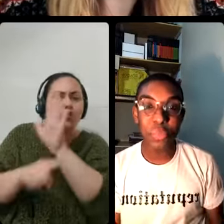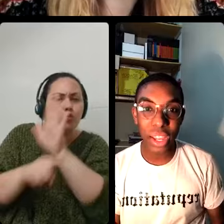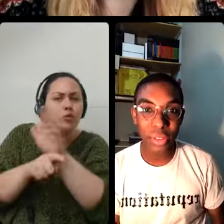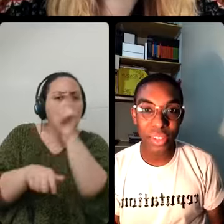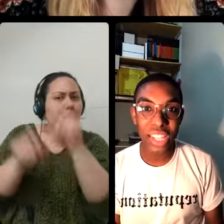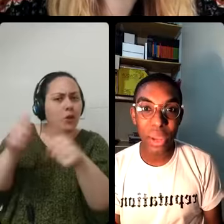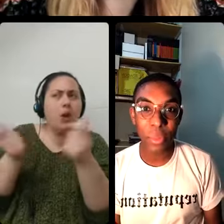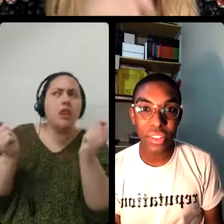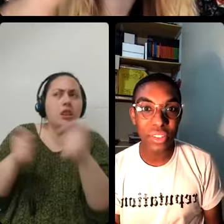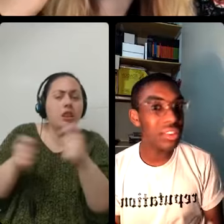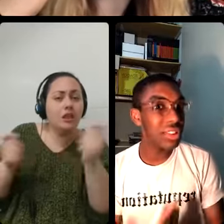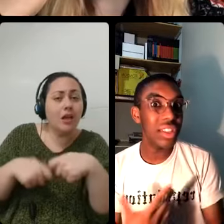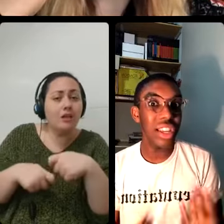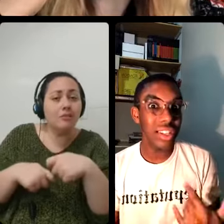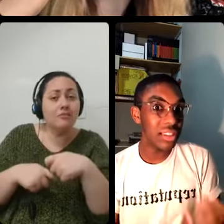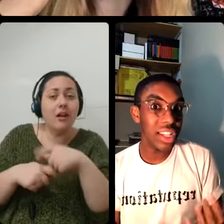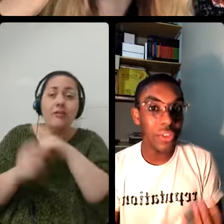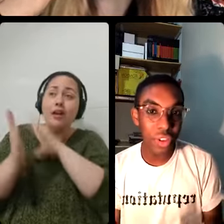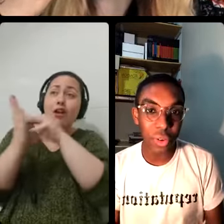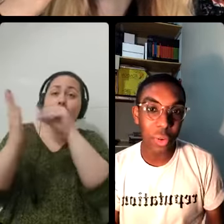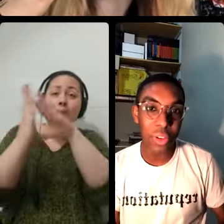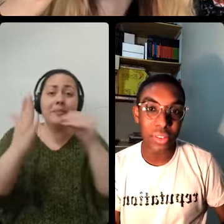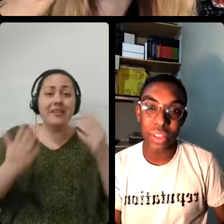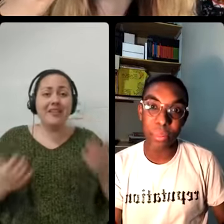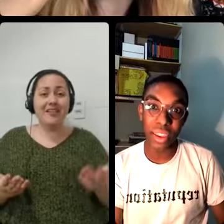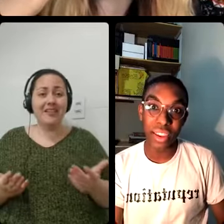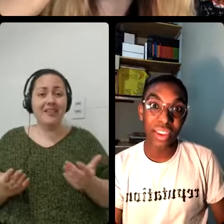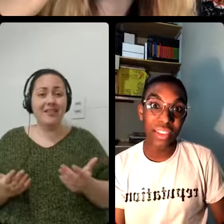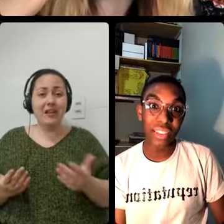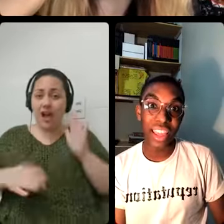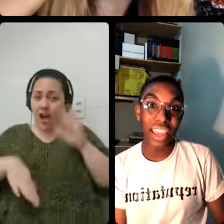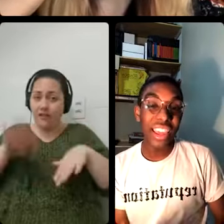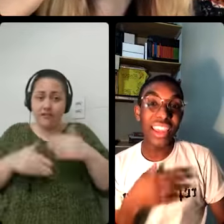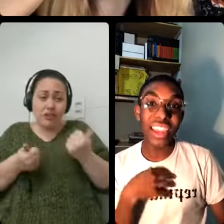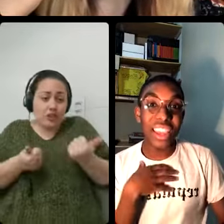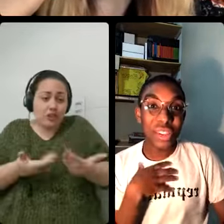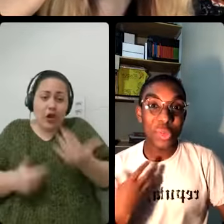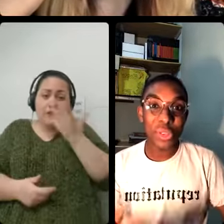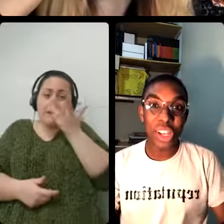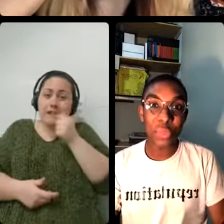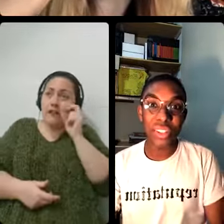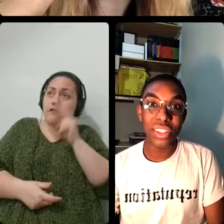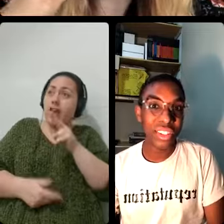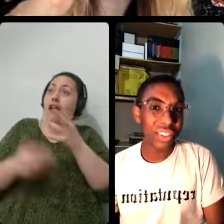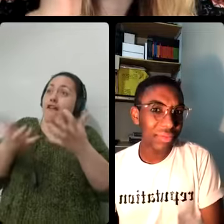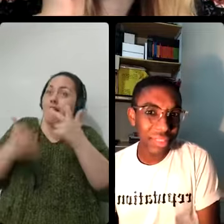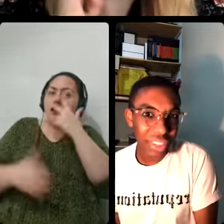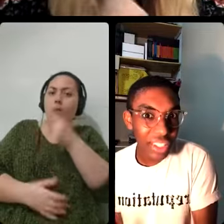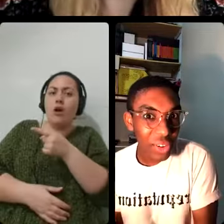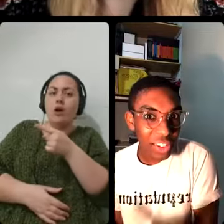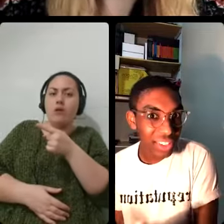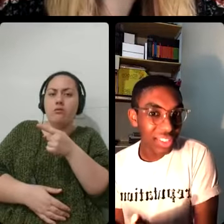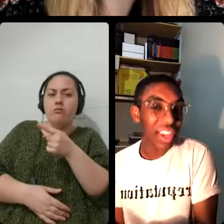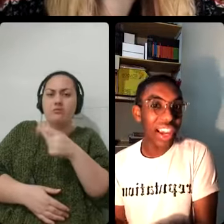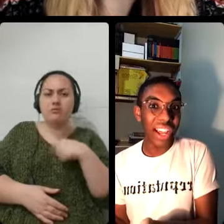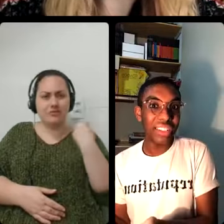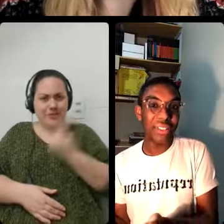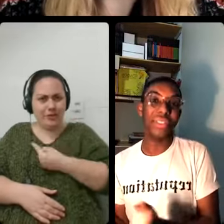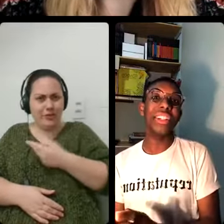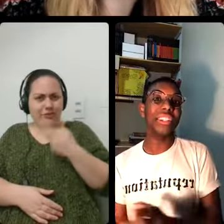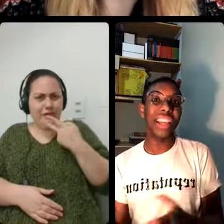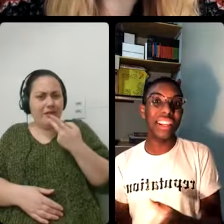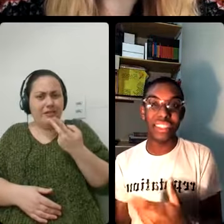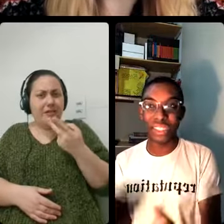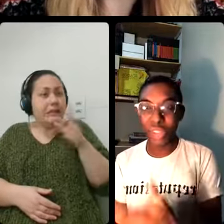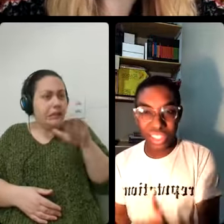muitos espelhos, sabe? Eles se identificam com isso também, né? E aí, quem somos nós para dizer que coisa está